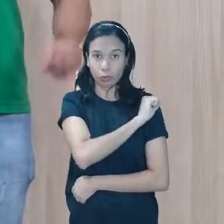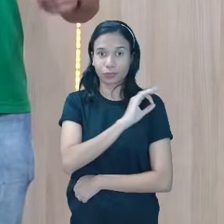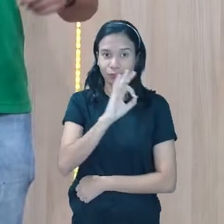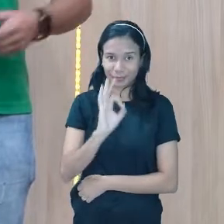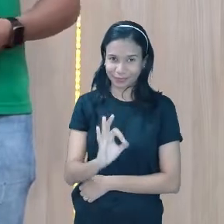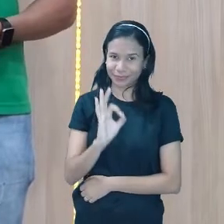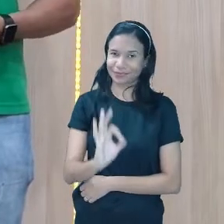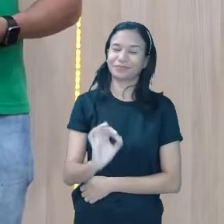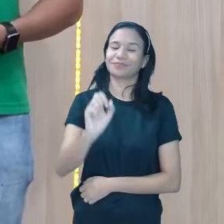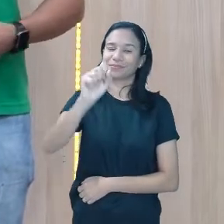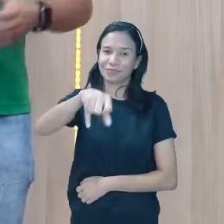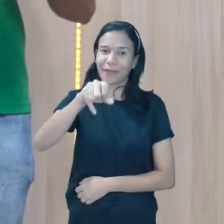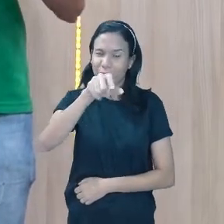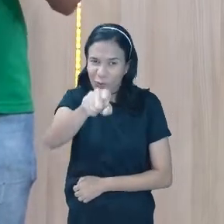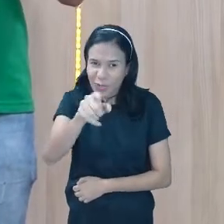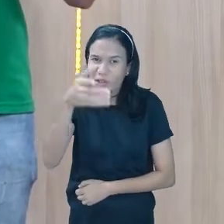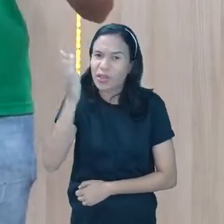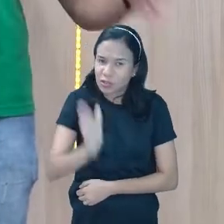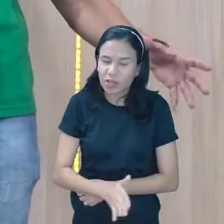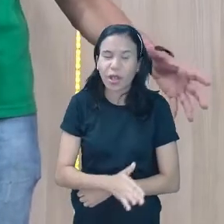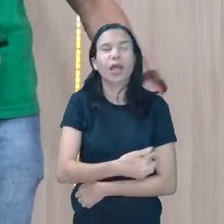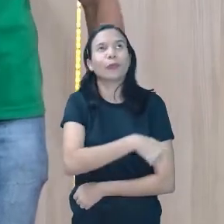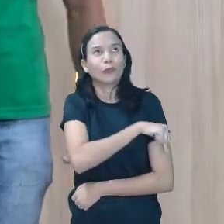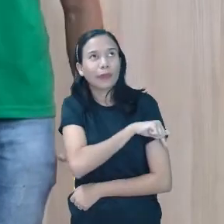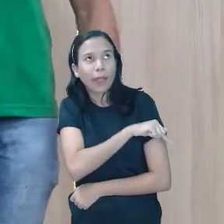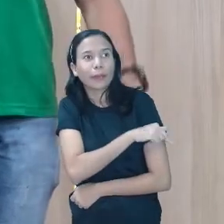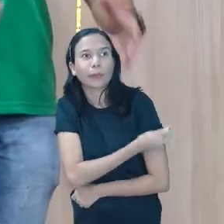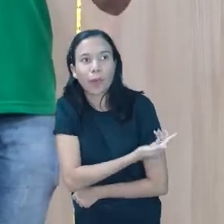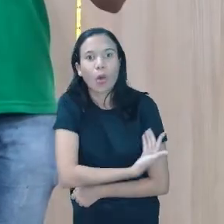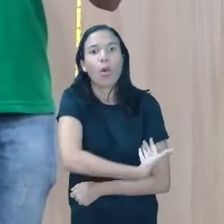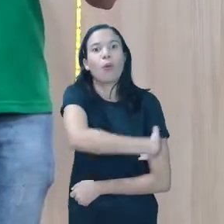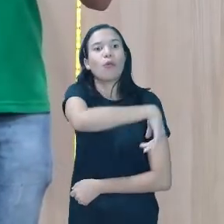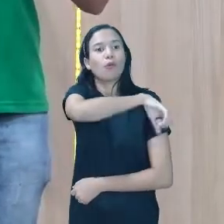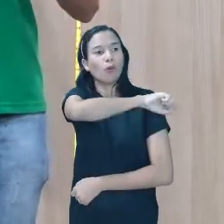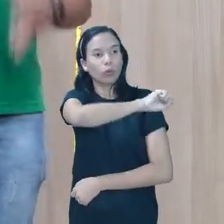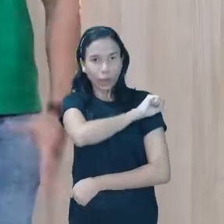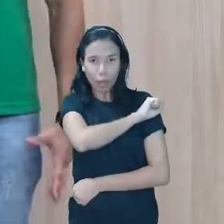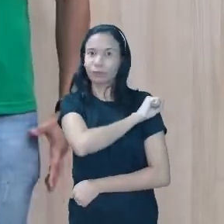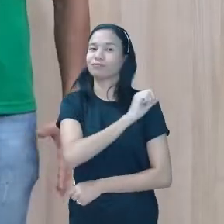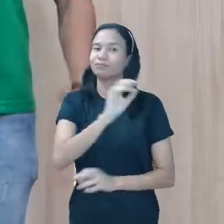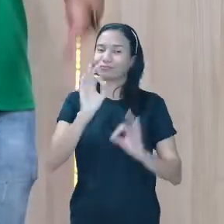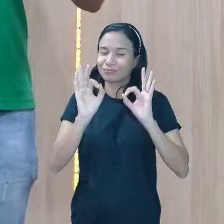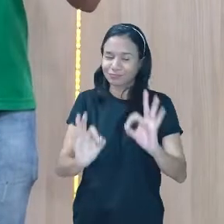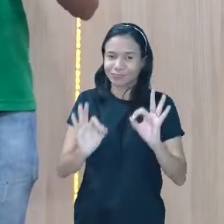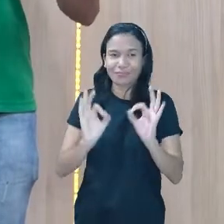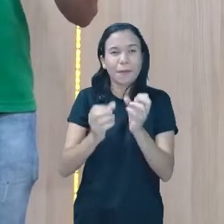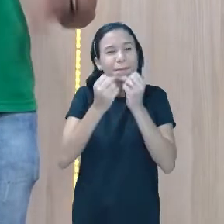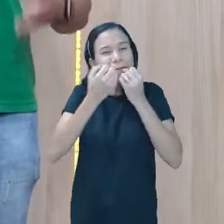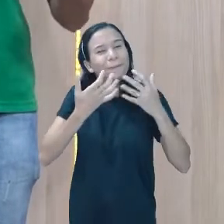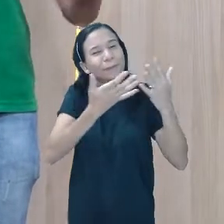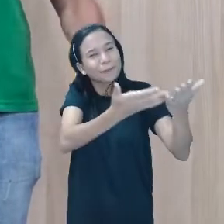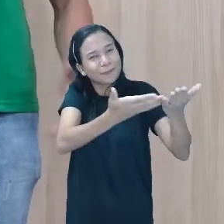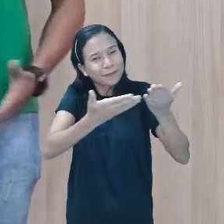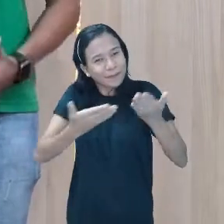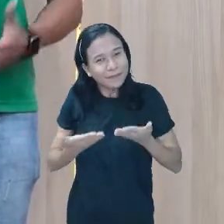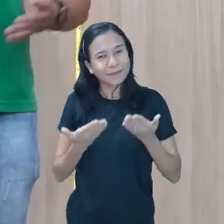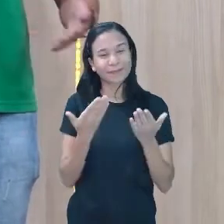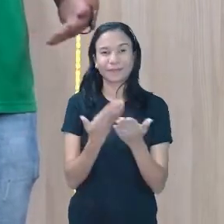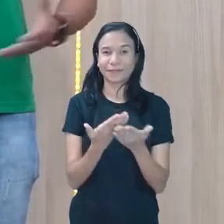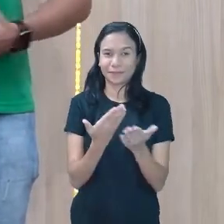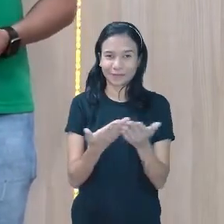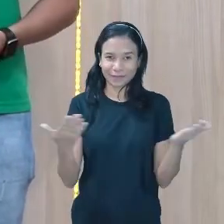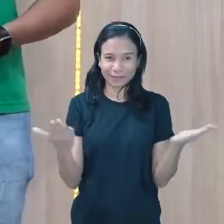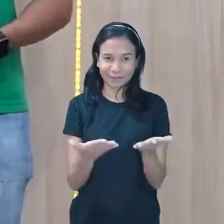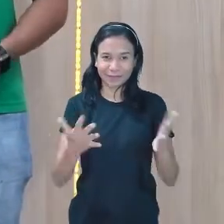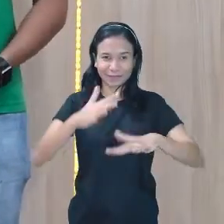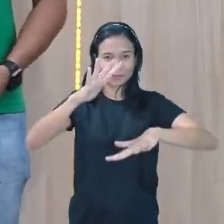oitavos anos. Você que já veio aí do sétimo, agora está no oitavo ano, seja muito bem-vindo a